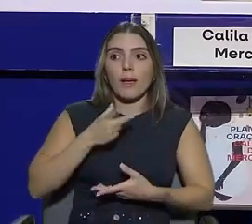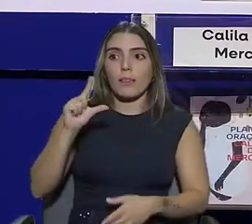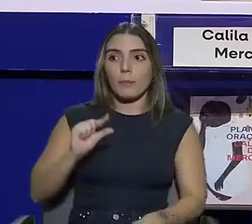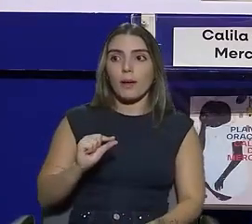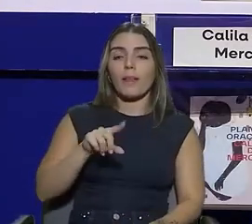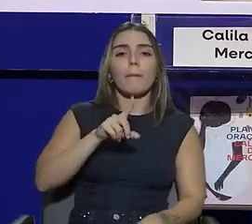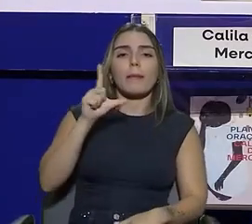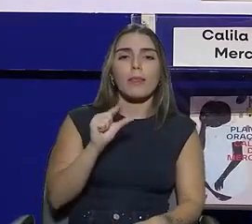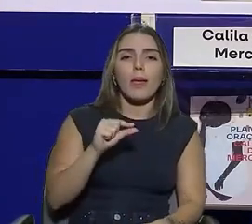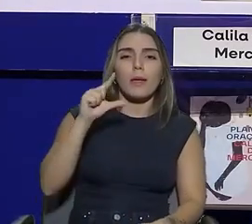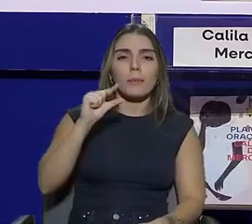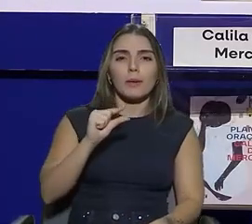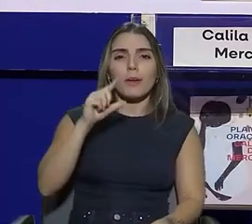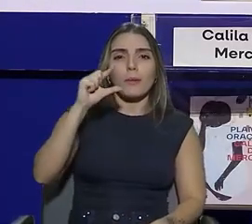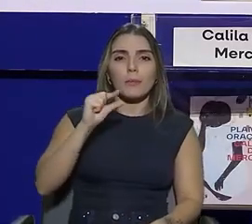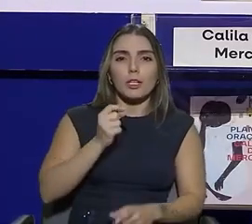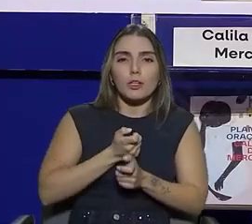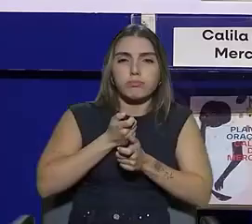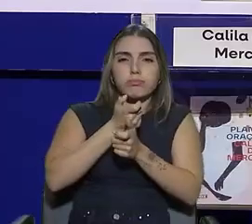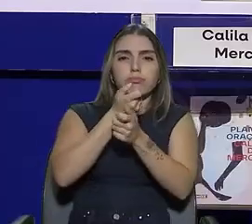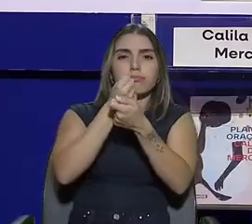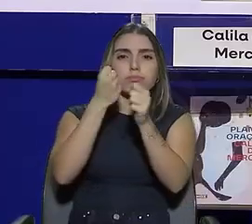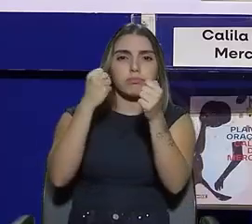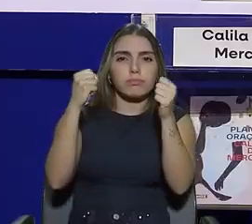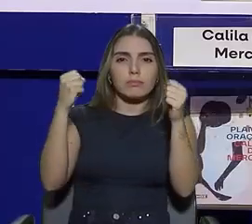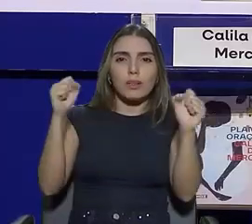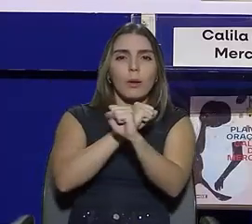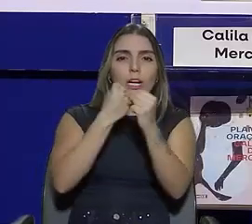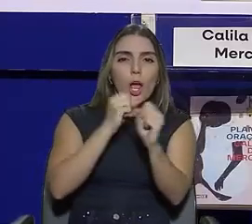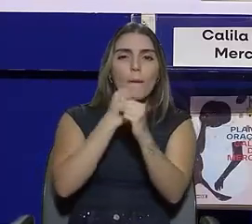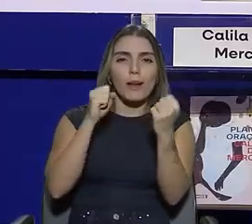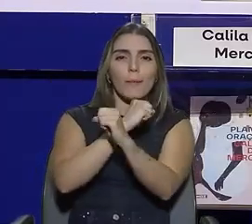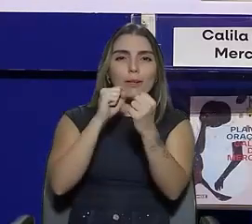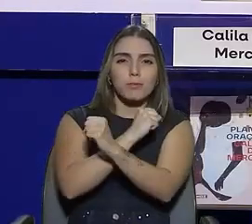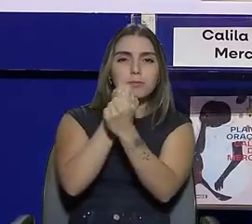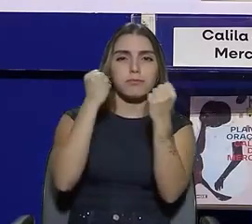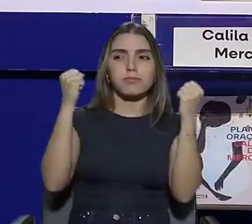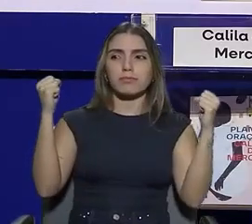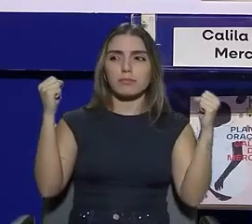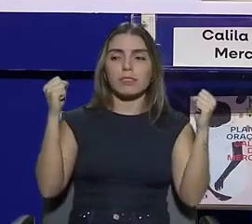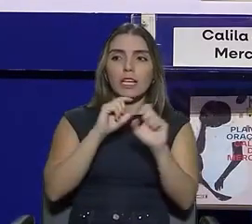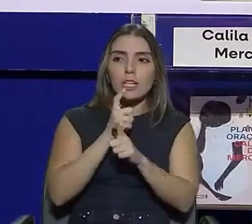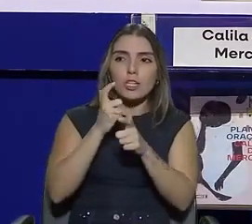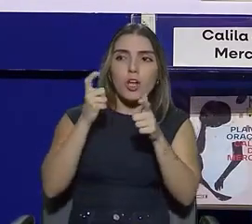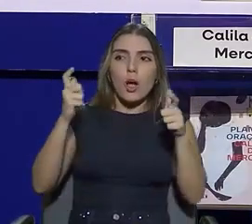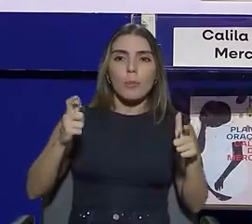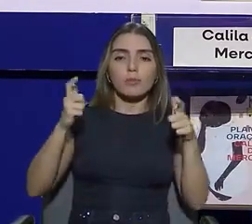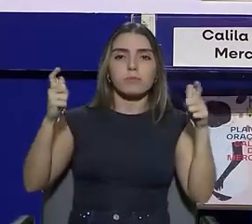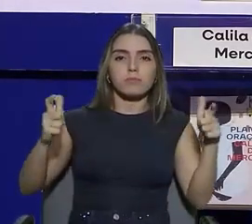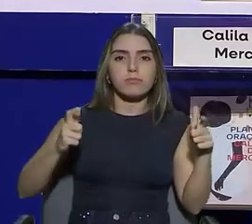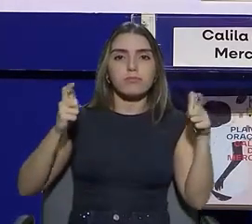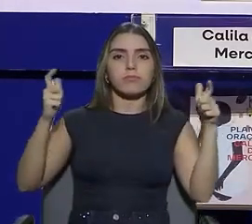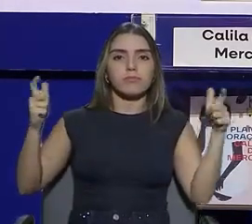menor, enorme, enorme, enorme, enorme, enorme, enorme, enorme, enorme,